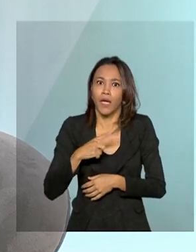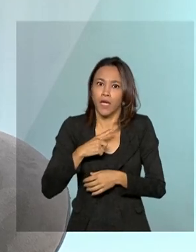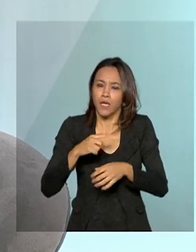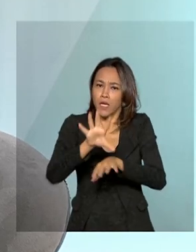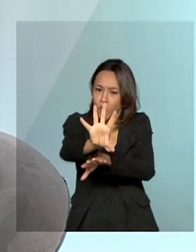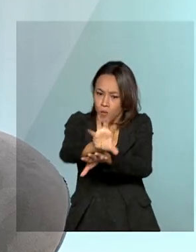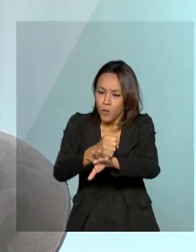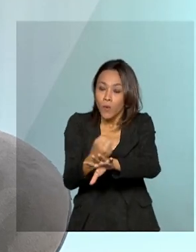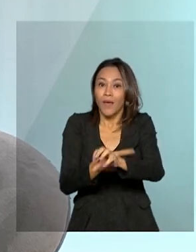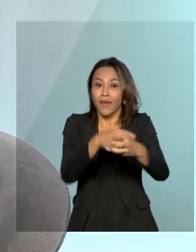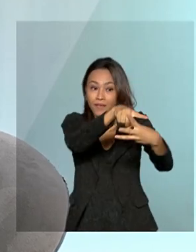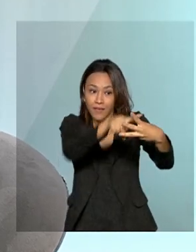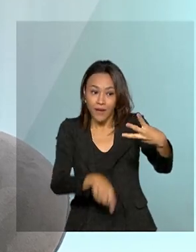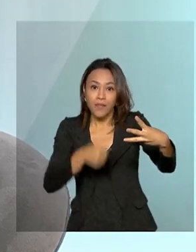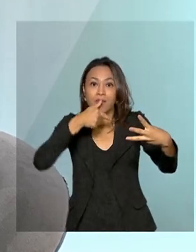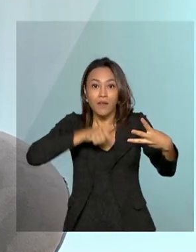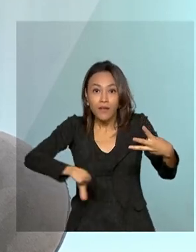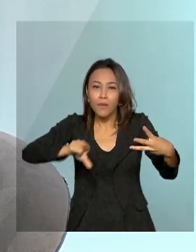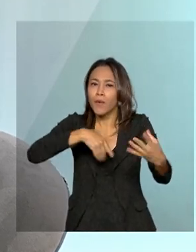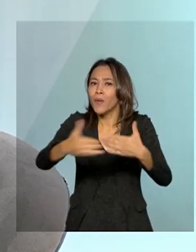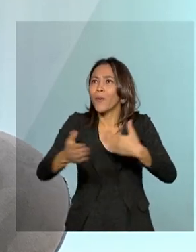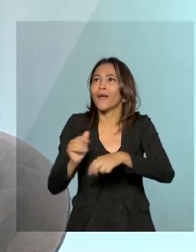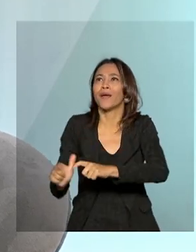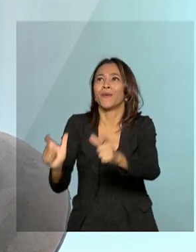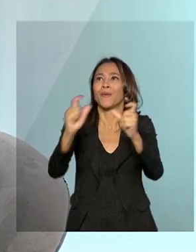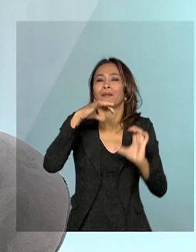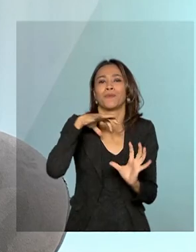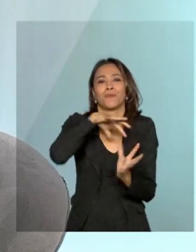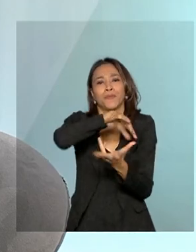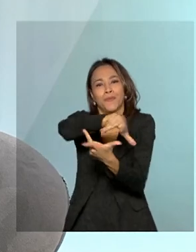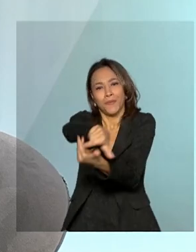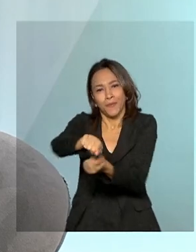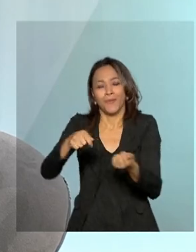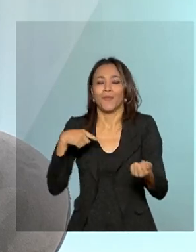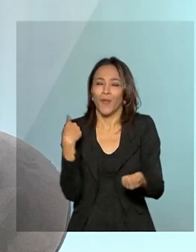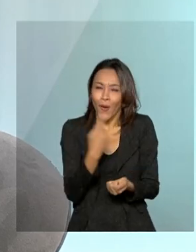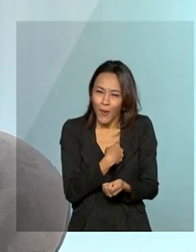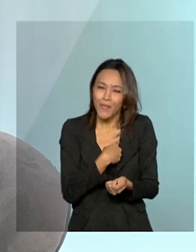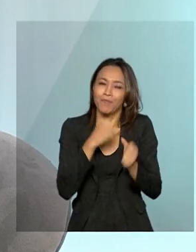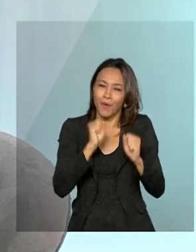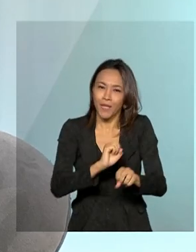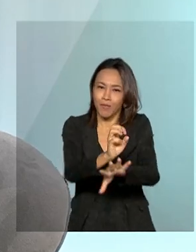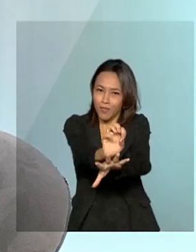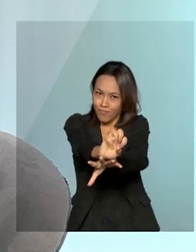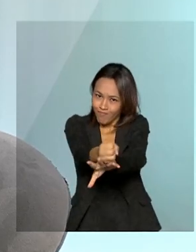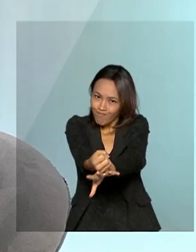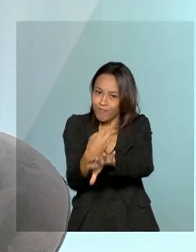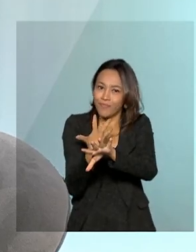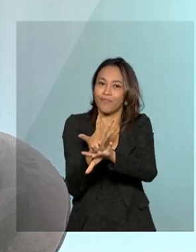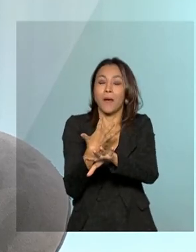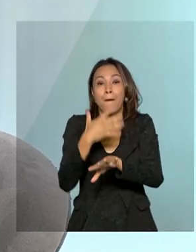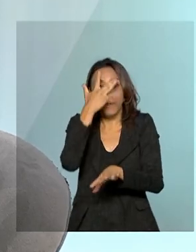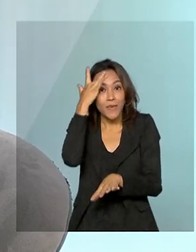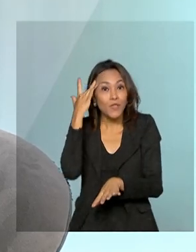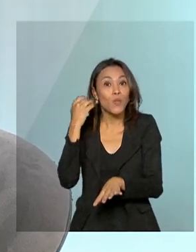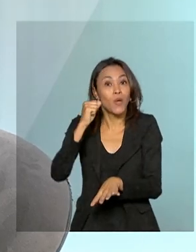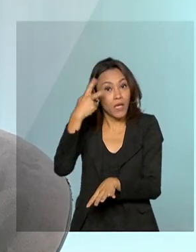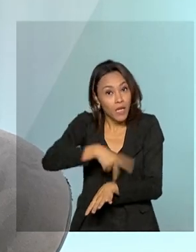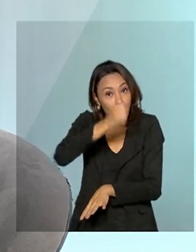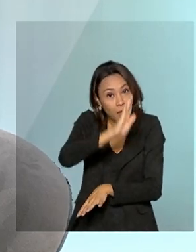em 3 idiomas e de qualquer lugar do mundo nós podemos receber denúncias contra brasileiros